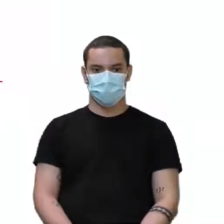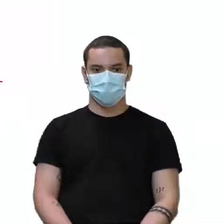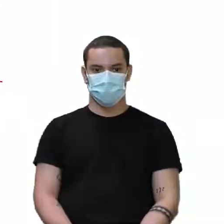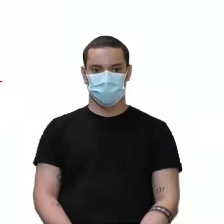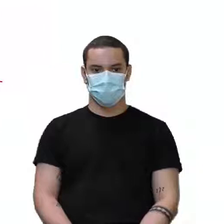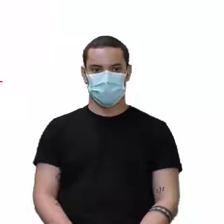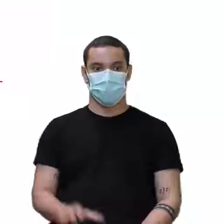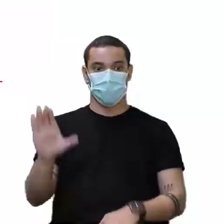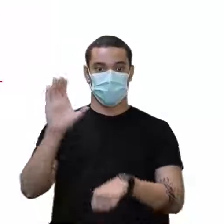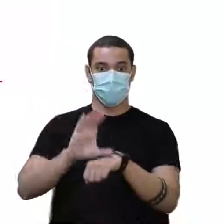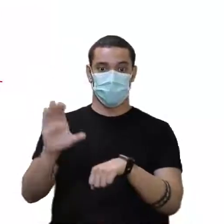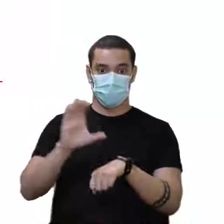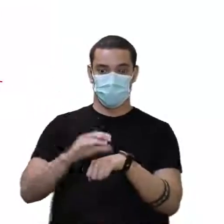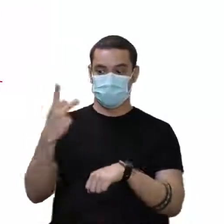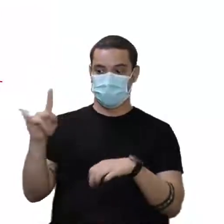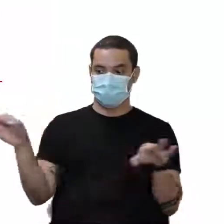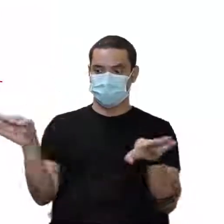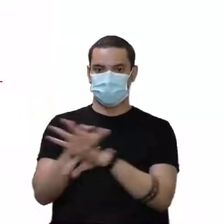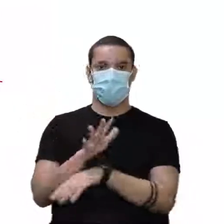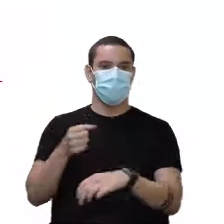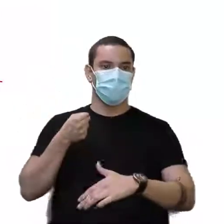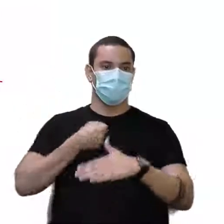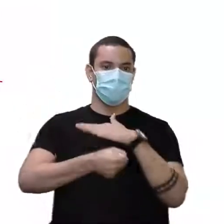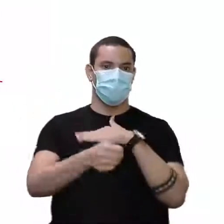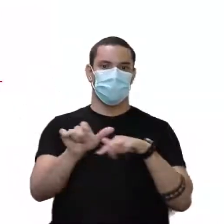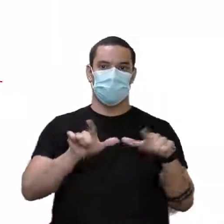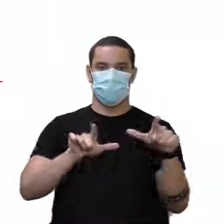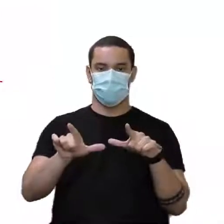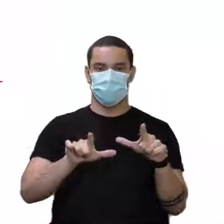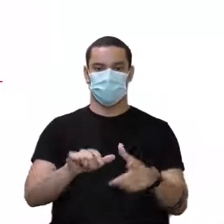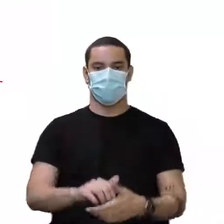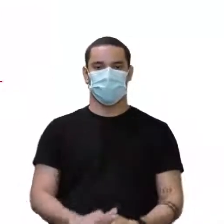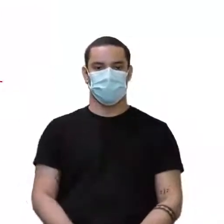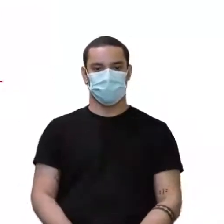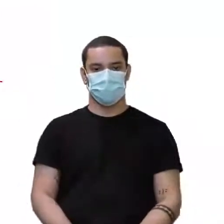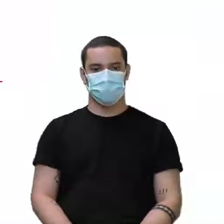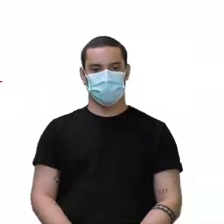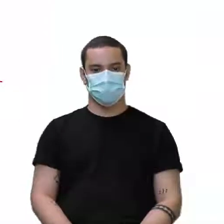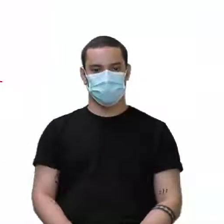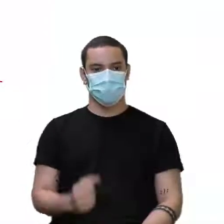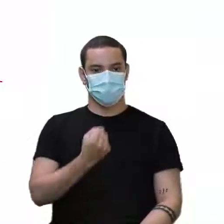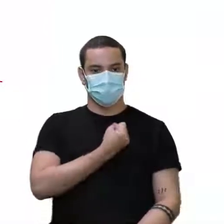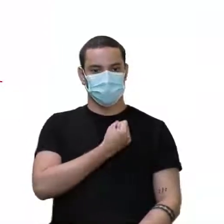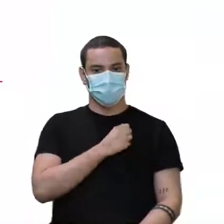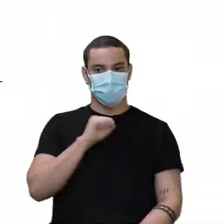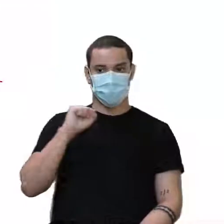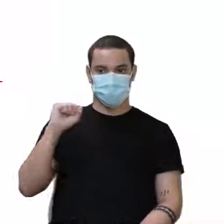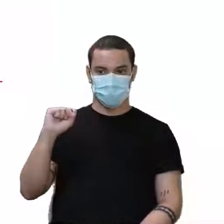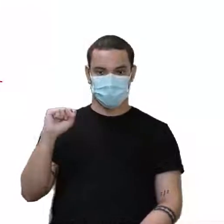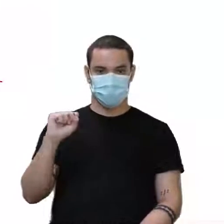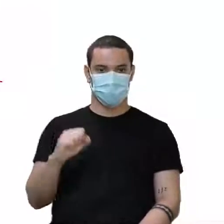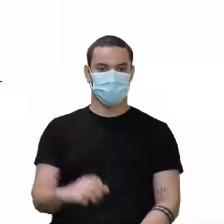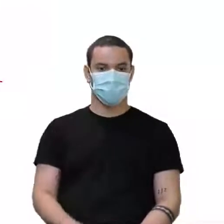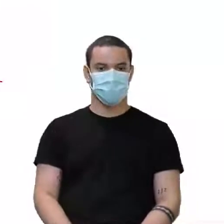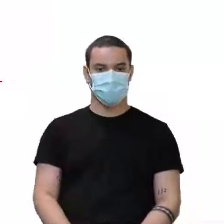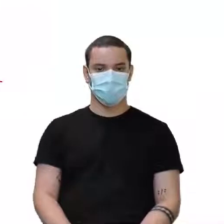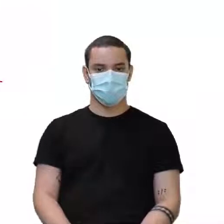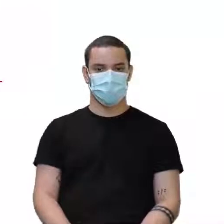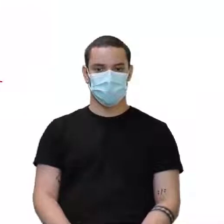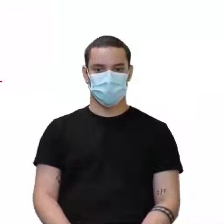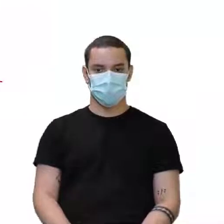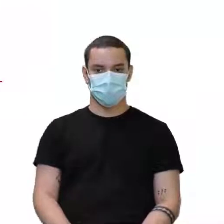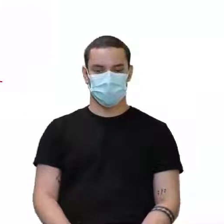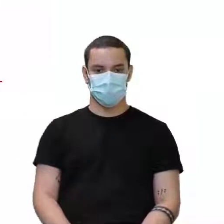dela. Course, she finished her course. Number 8, they have lived in the